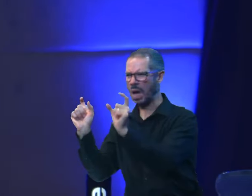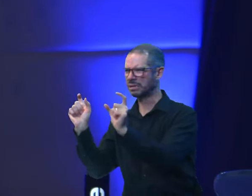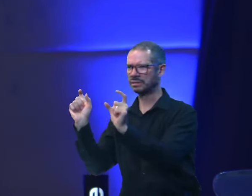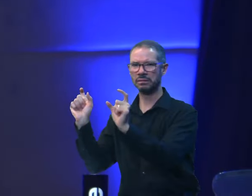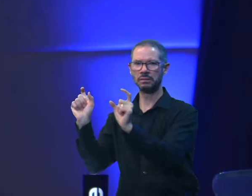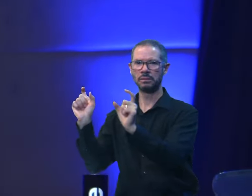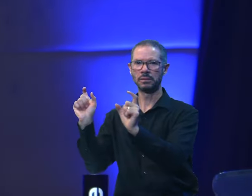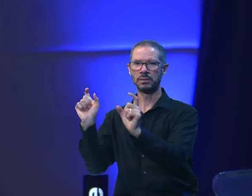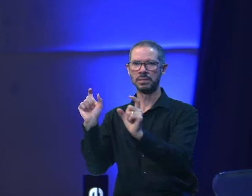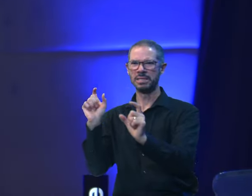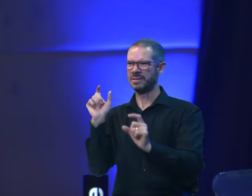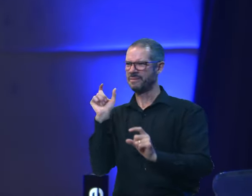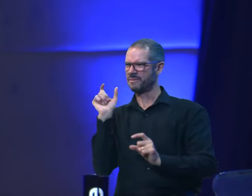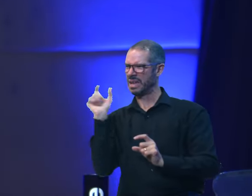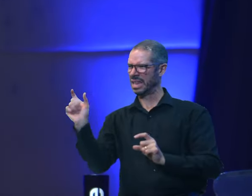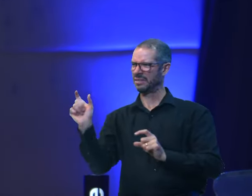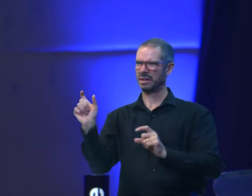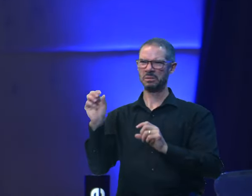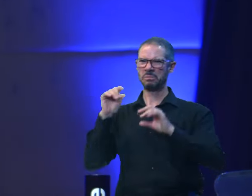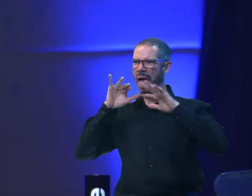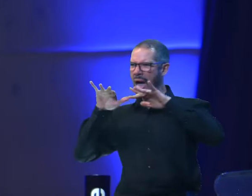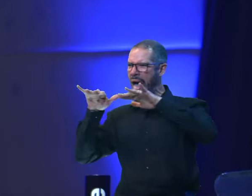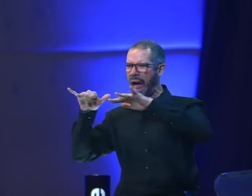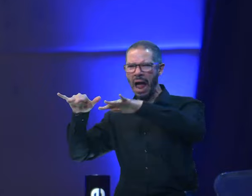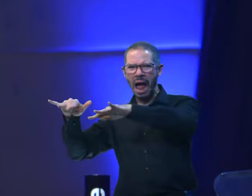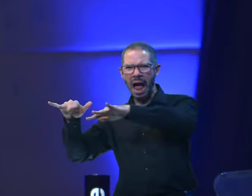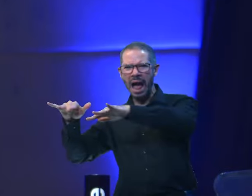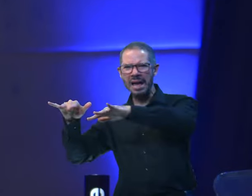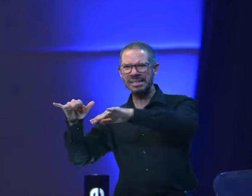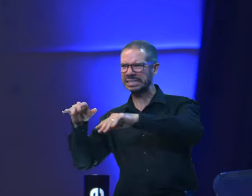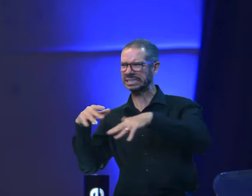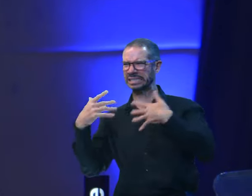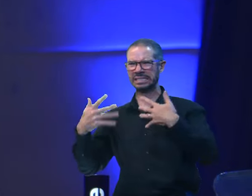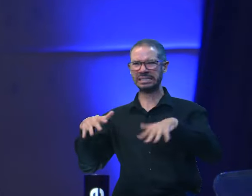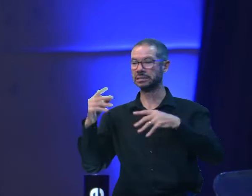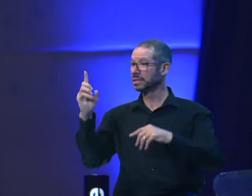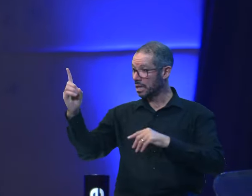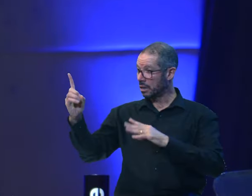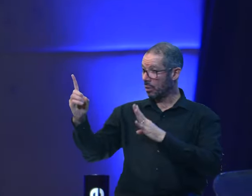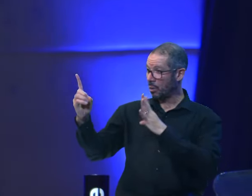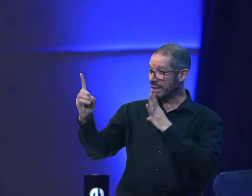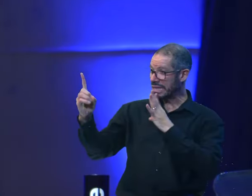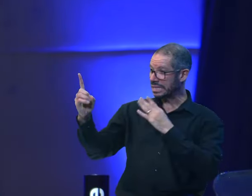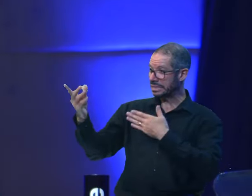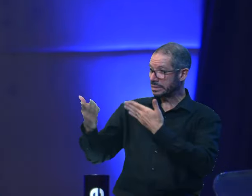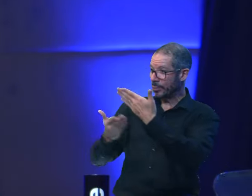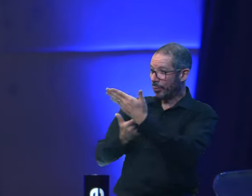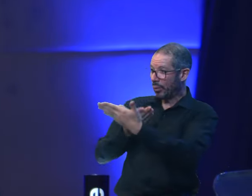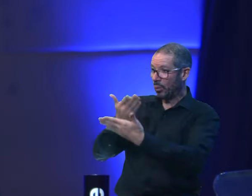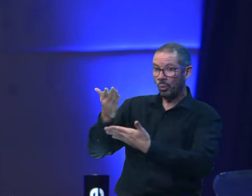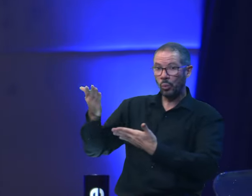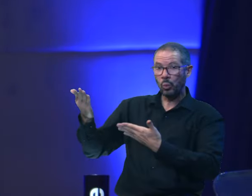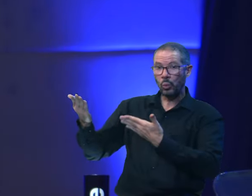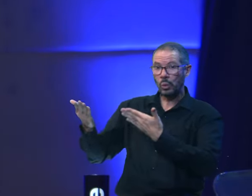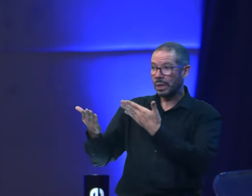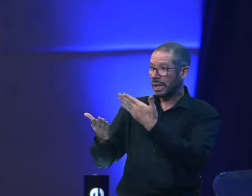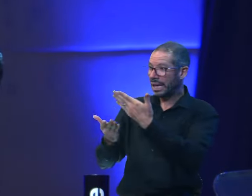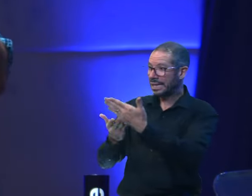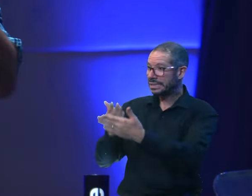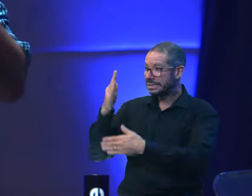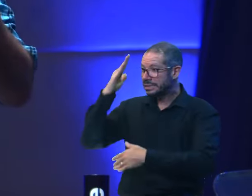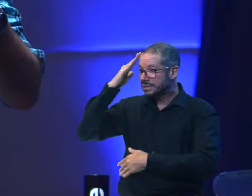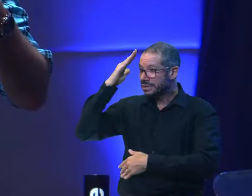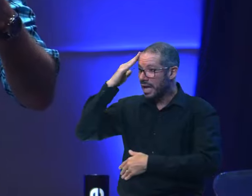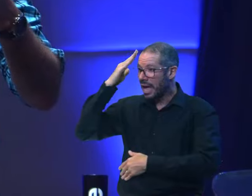Que você não mede as palavras. Aqueles que mais te conhecem e que você conhece. Aqueles que você